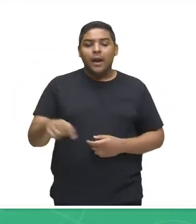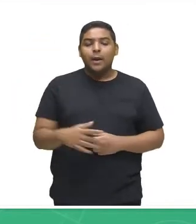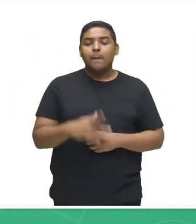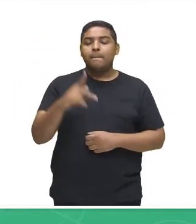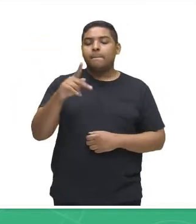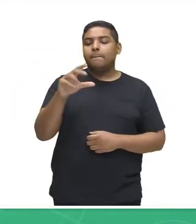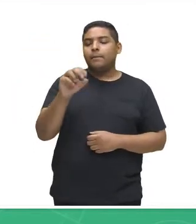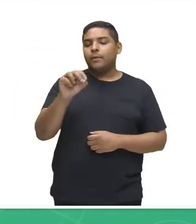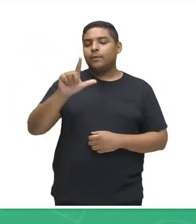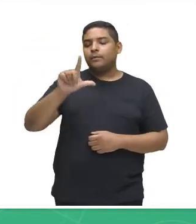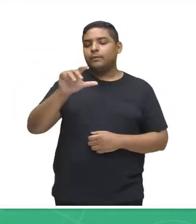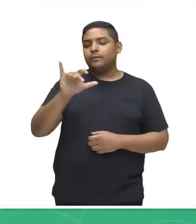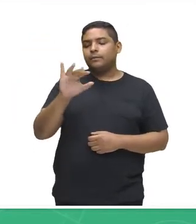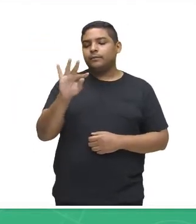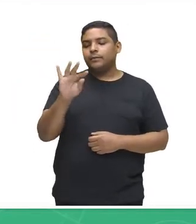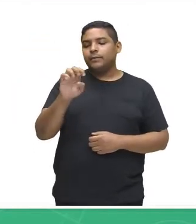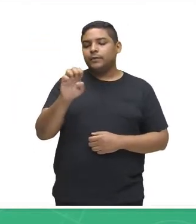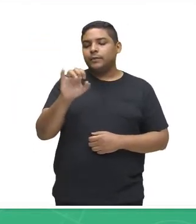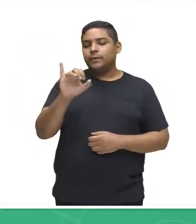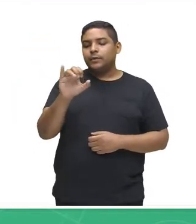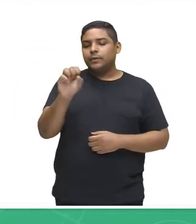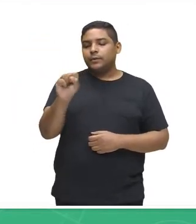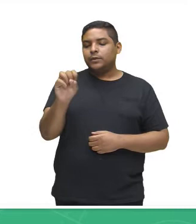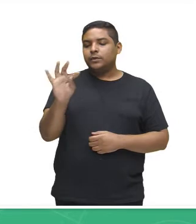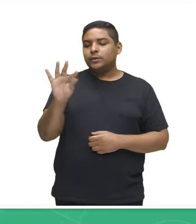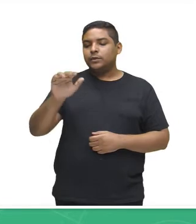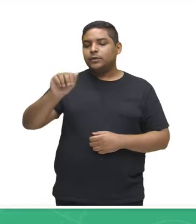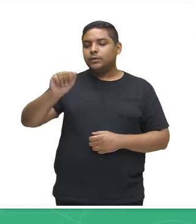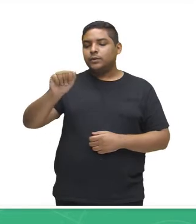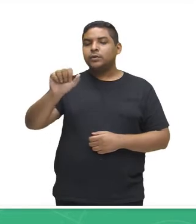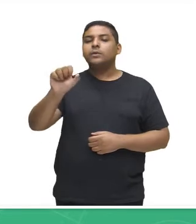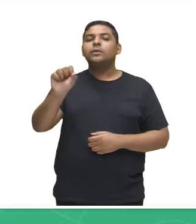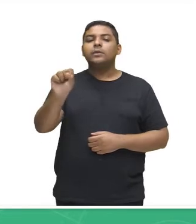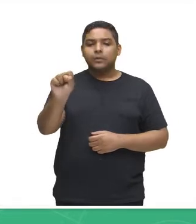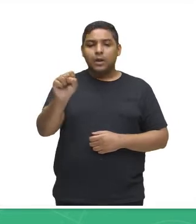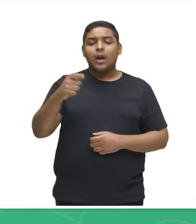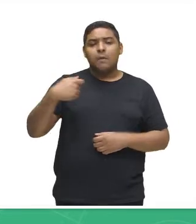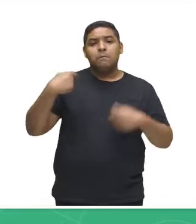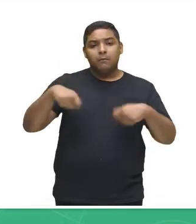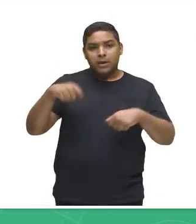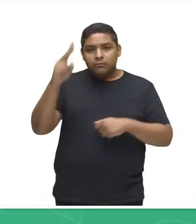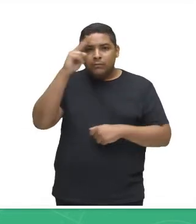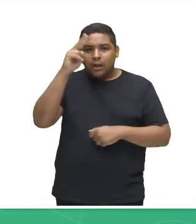seriam politeístas? Lembram desse termo? Para quem não lembra, sempre tome nota daquilo que nós